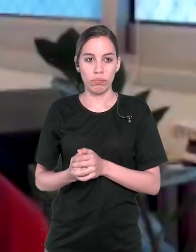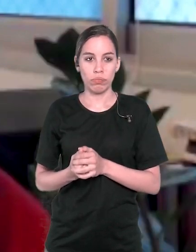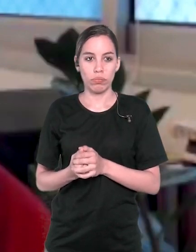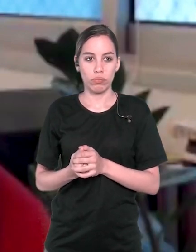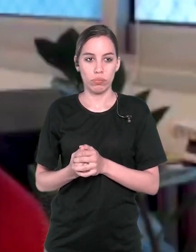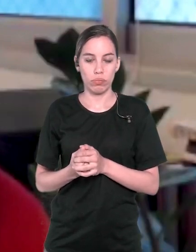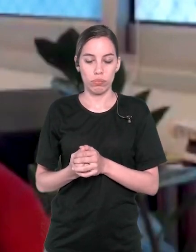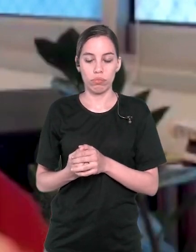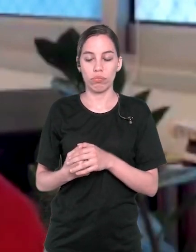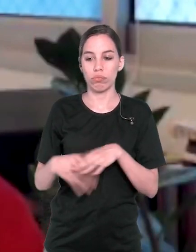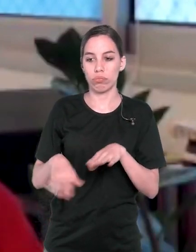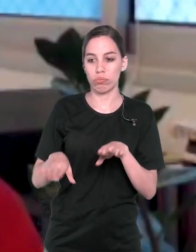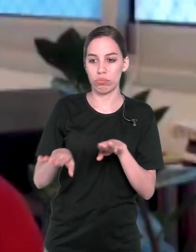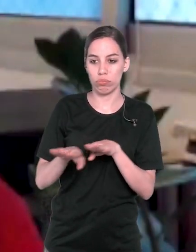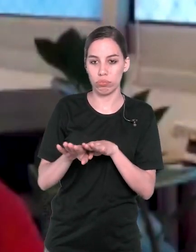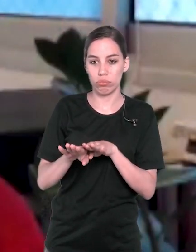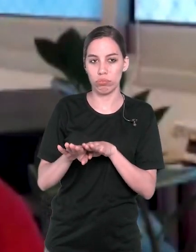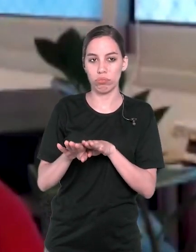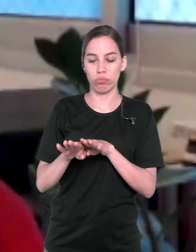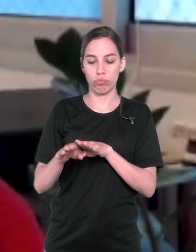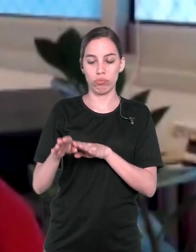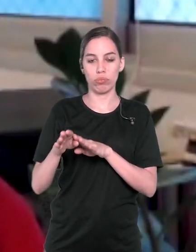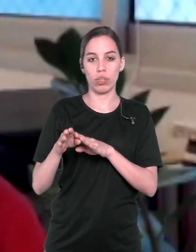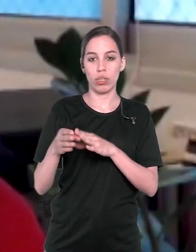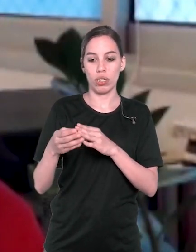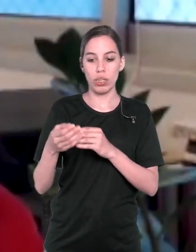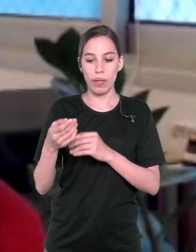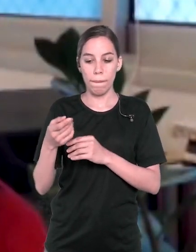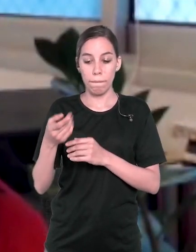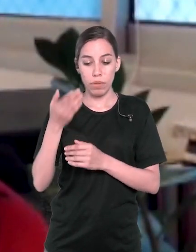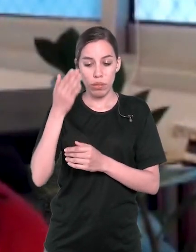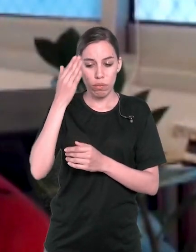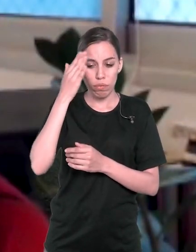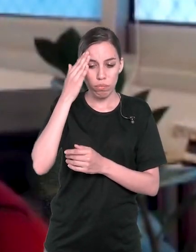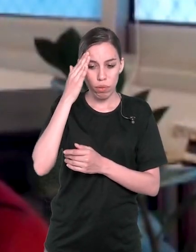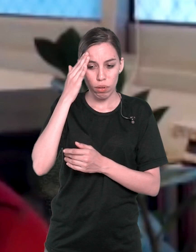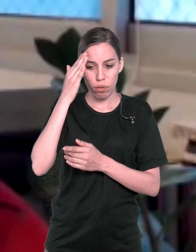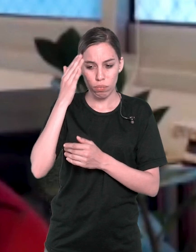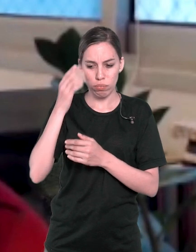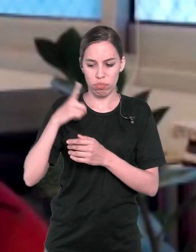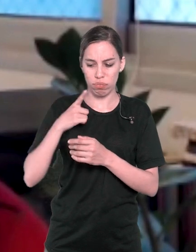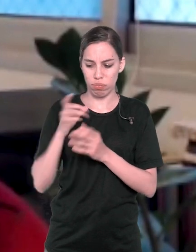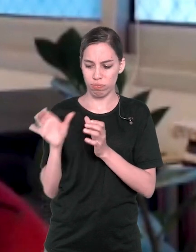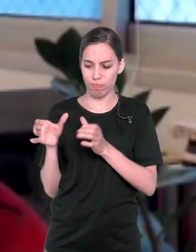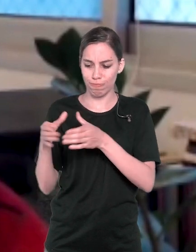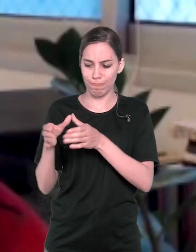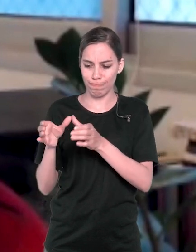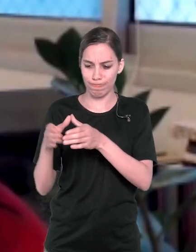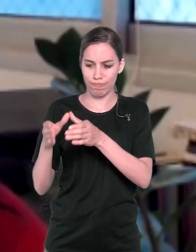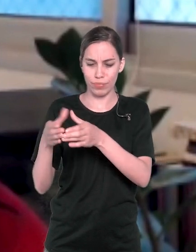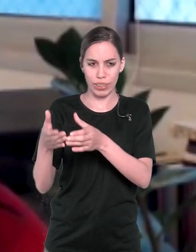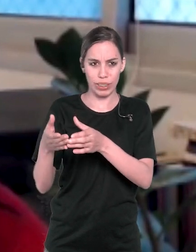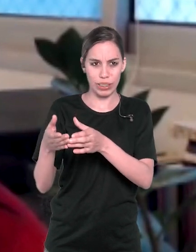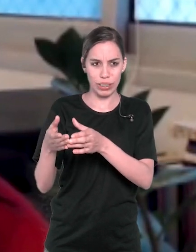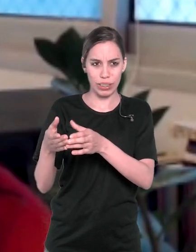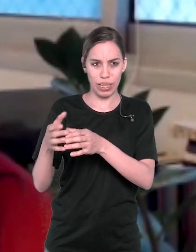da antropologia. É um campo realmente mais, vamos dizer, multidisciplinar,